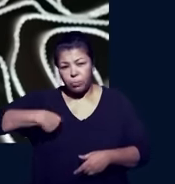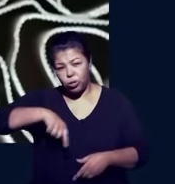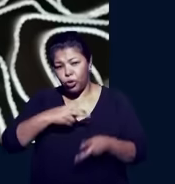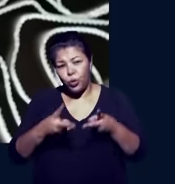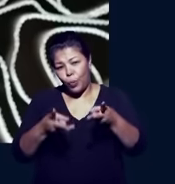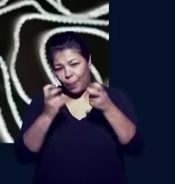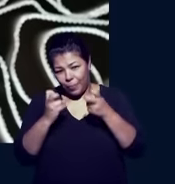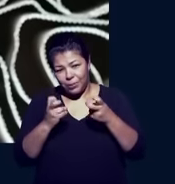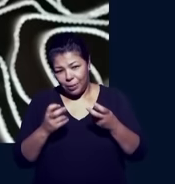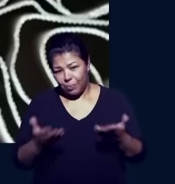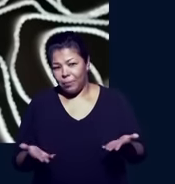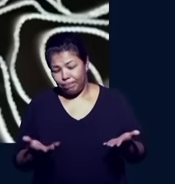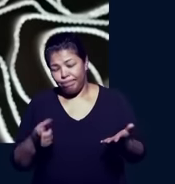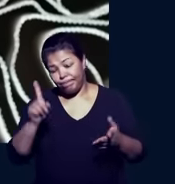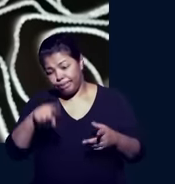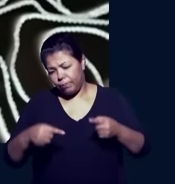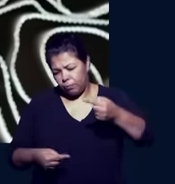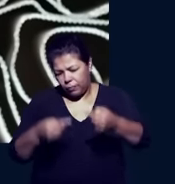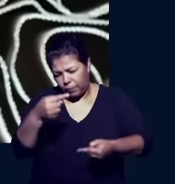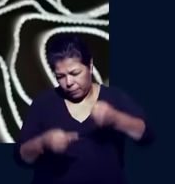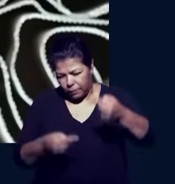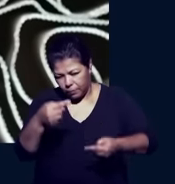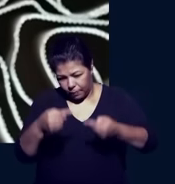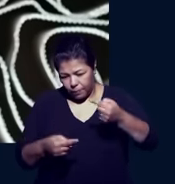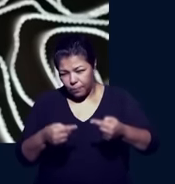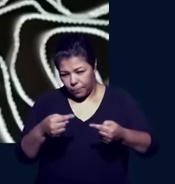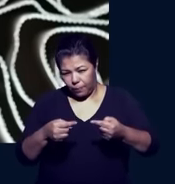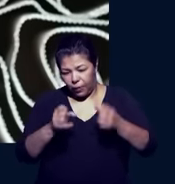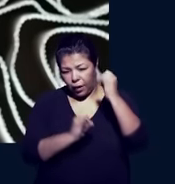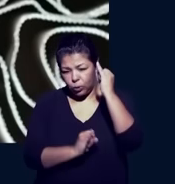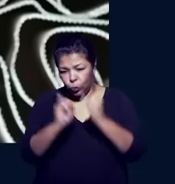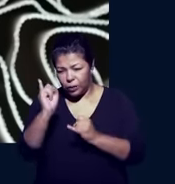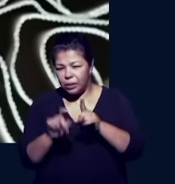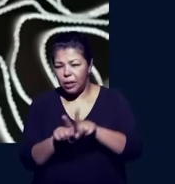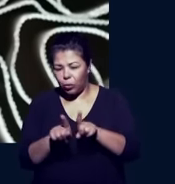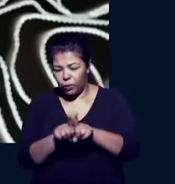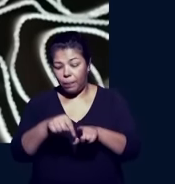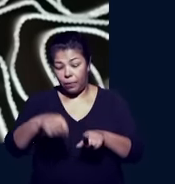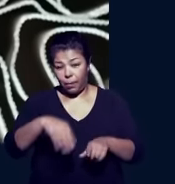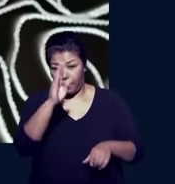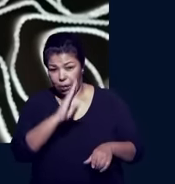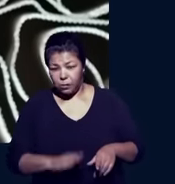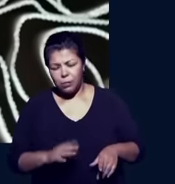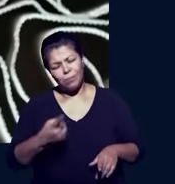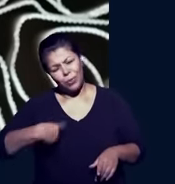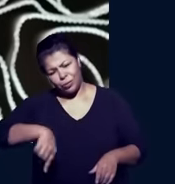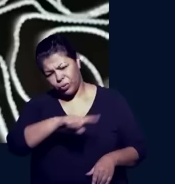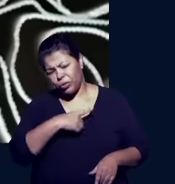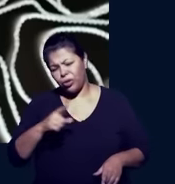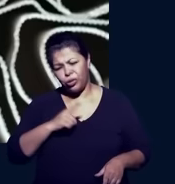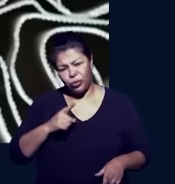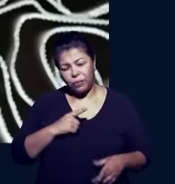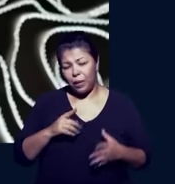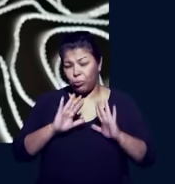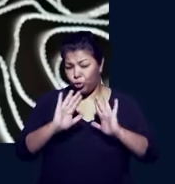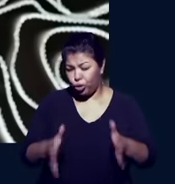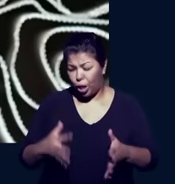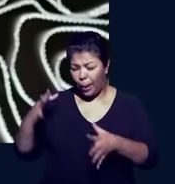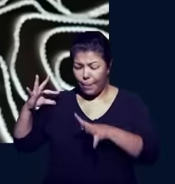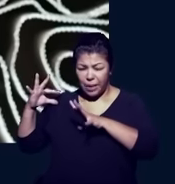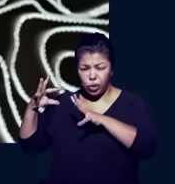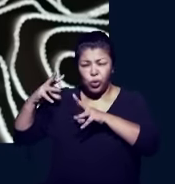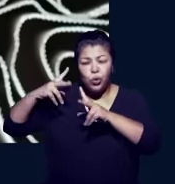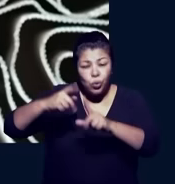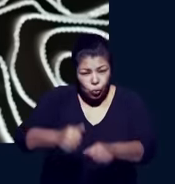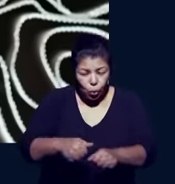competitiva Industrial ao Brasil somos uma democracia consolidada com todas as nossas indas e Vindas mas é claramente percebido como tal